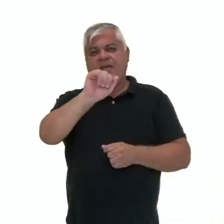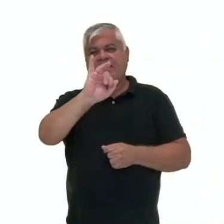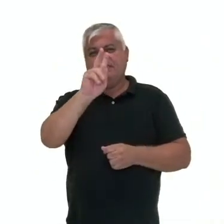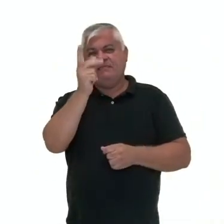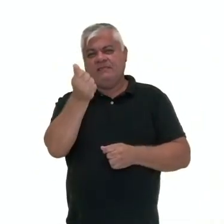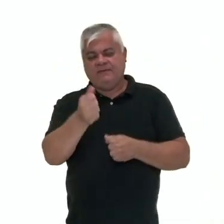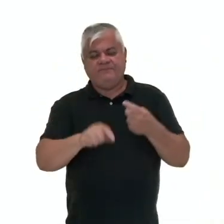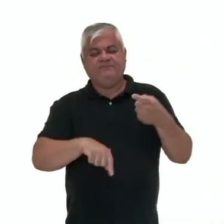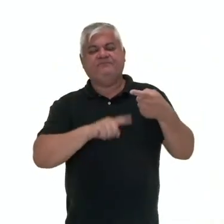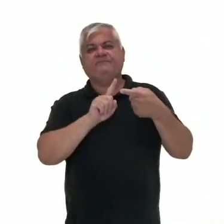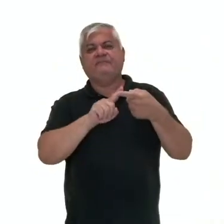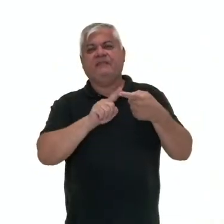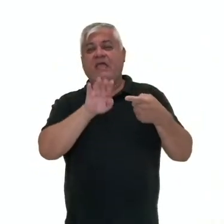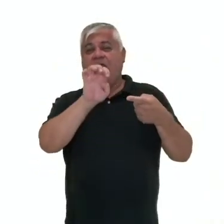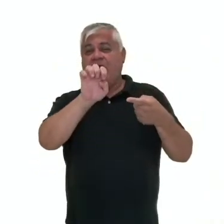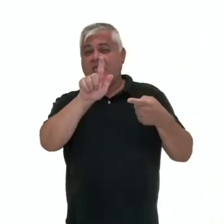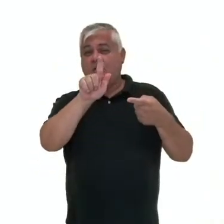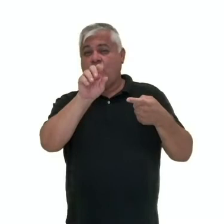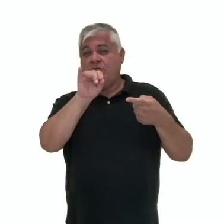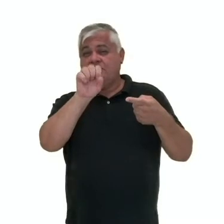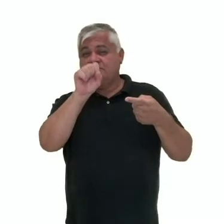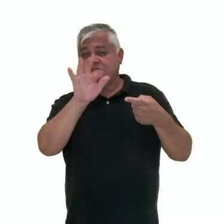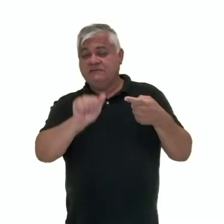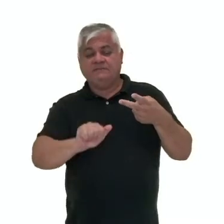Bainha, egoísta,